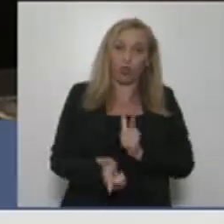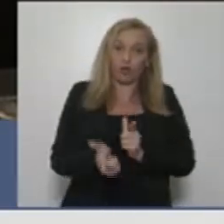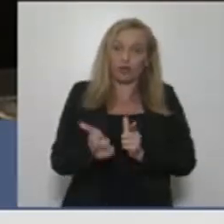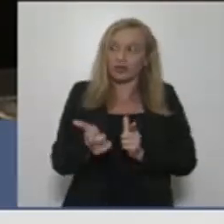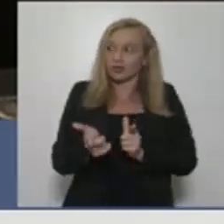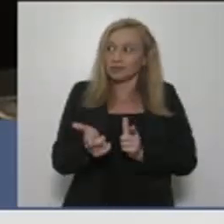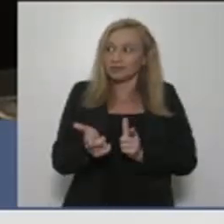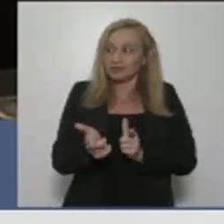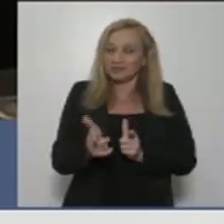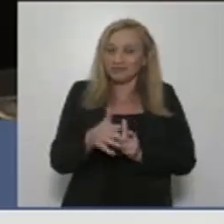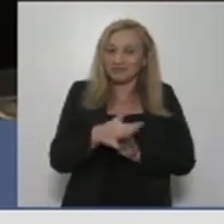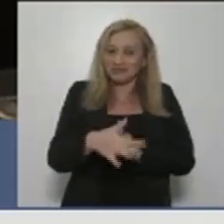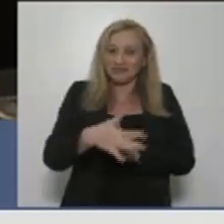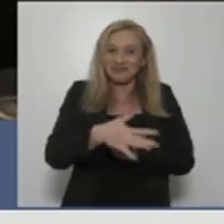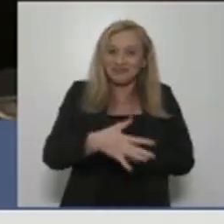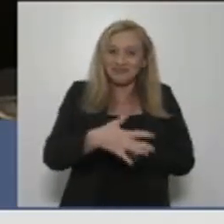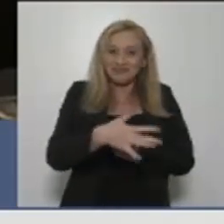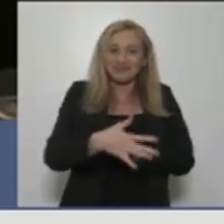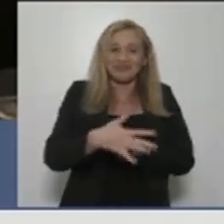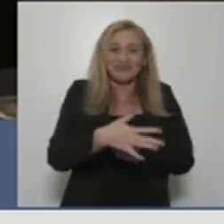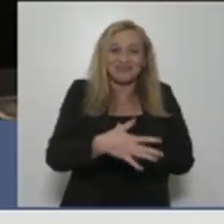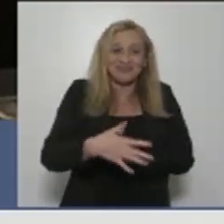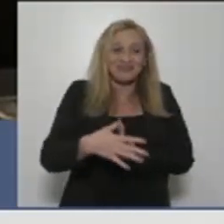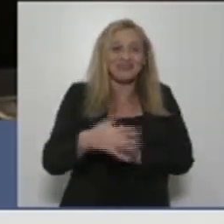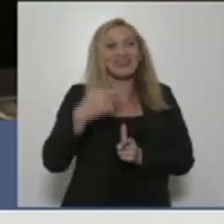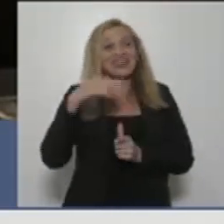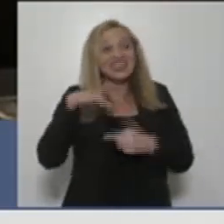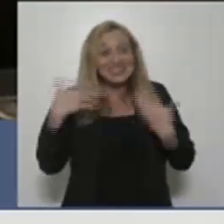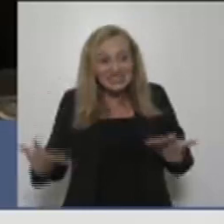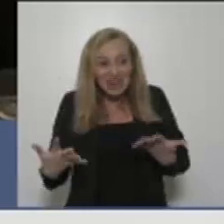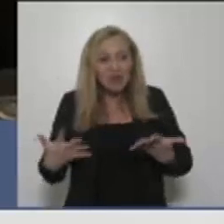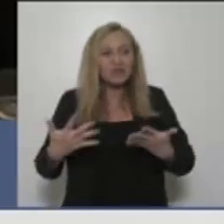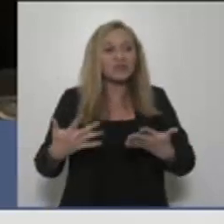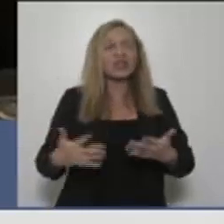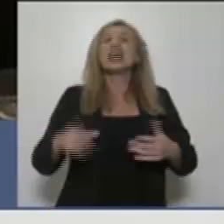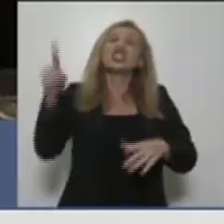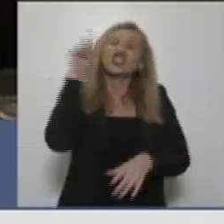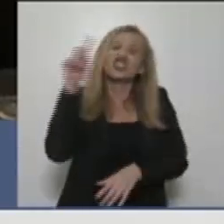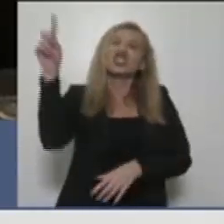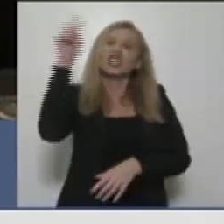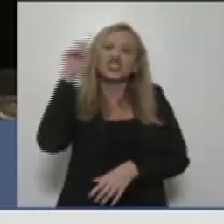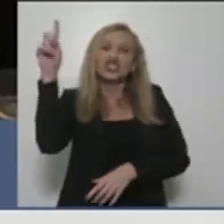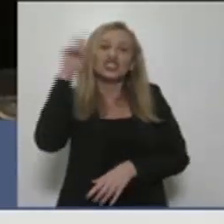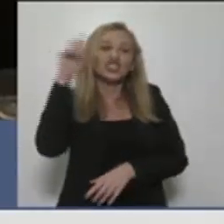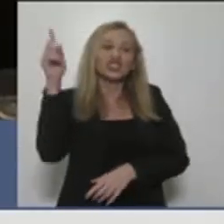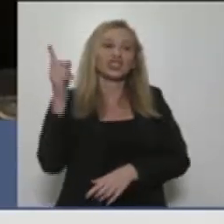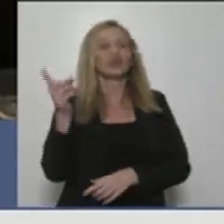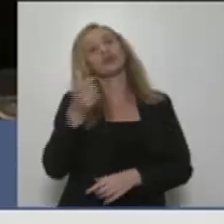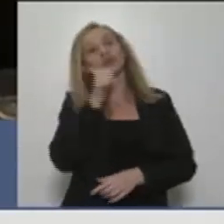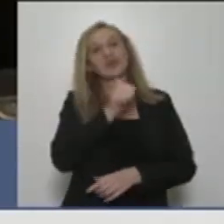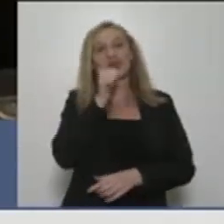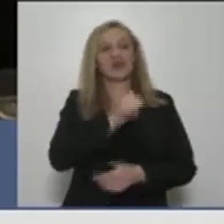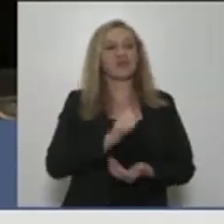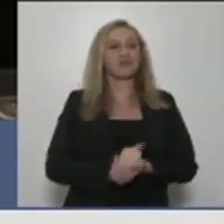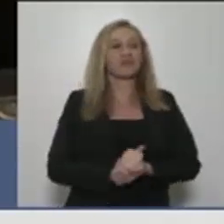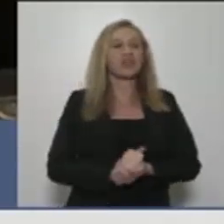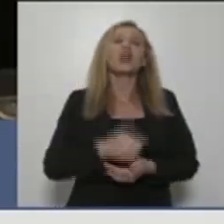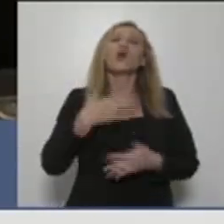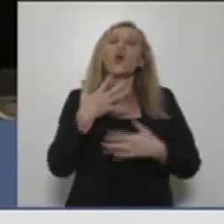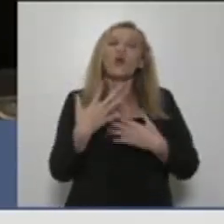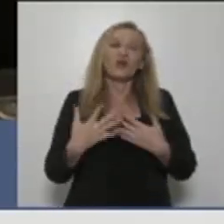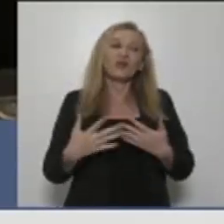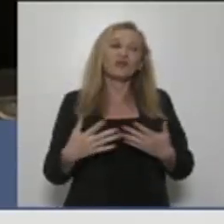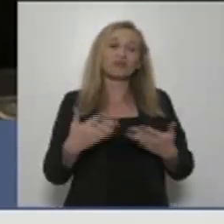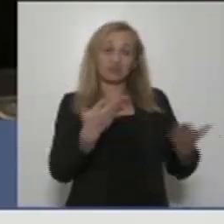né, ereto. Então, são o dia a dia das mulheres. E como Vossa